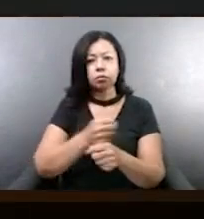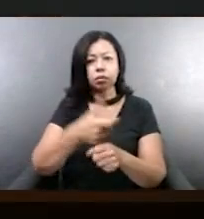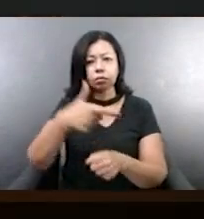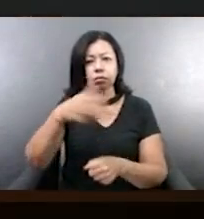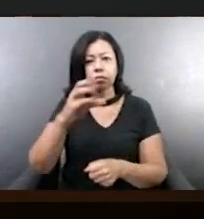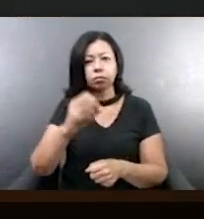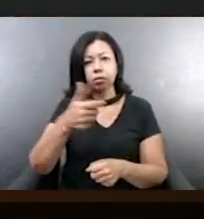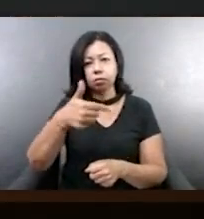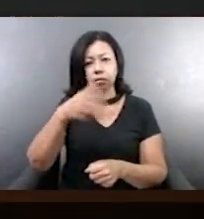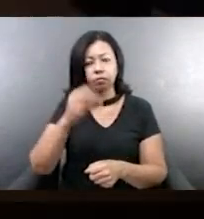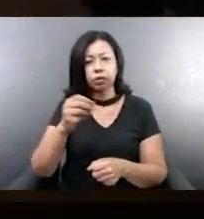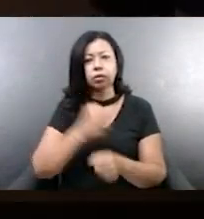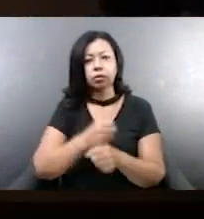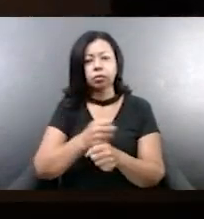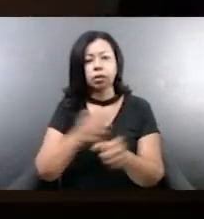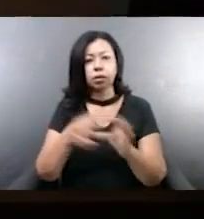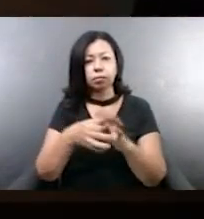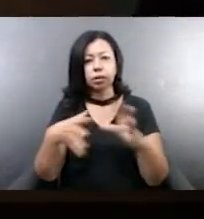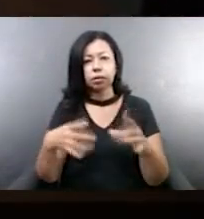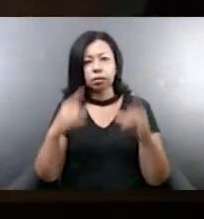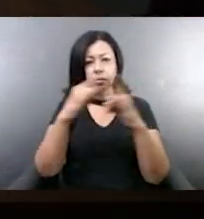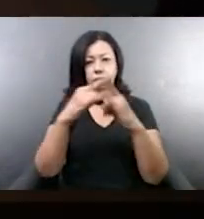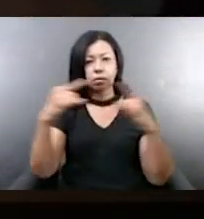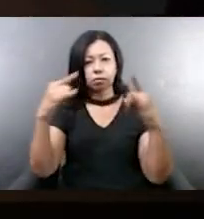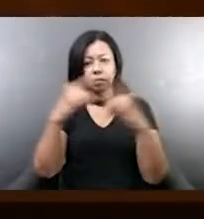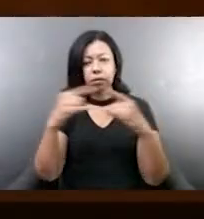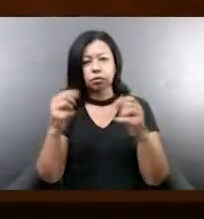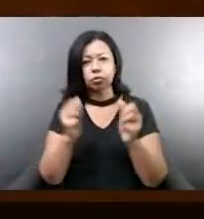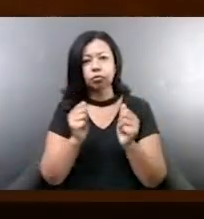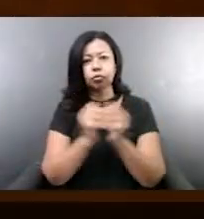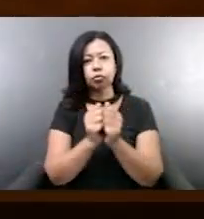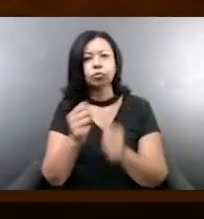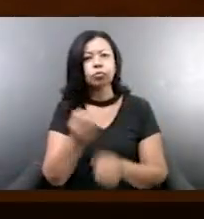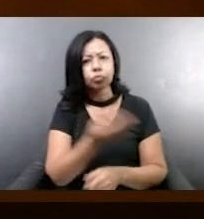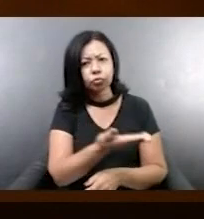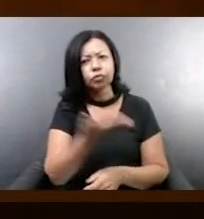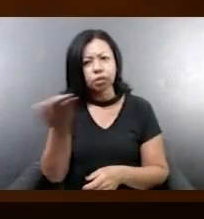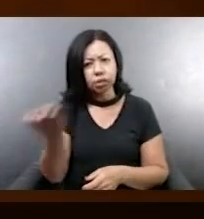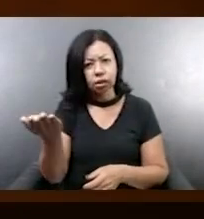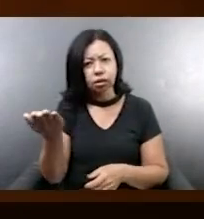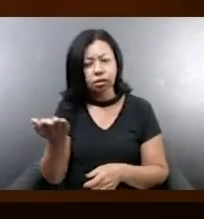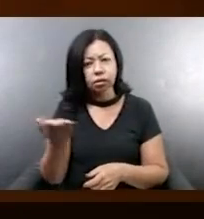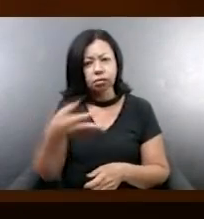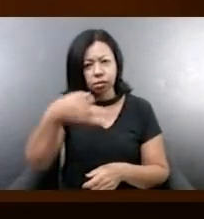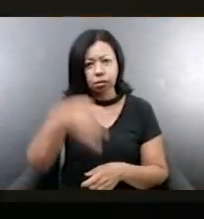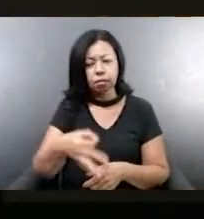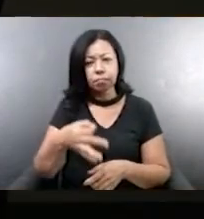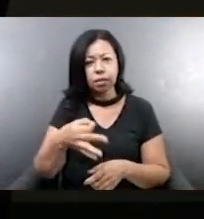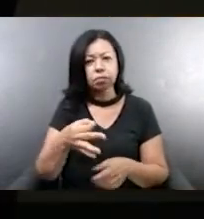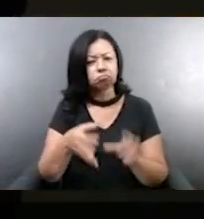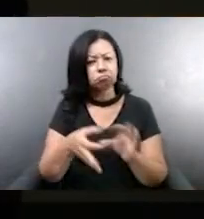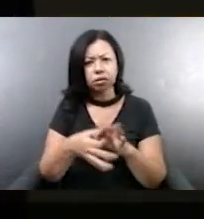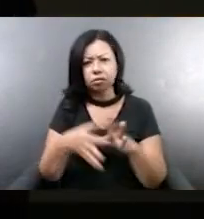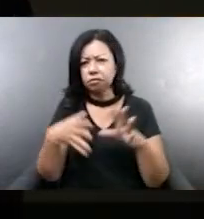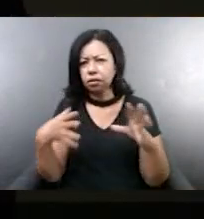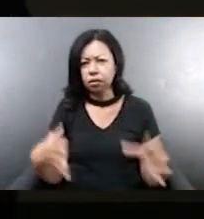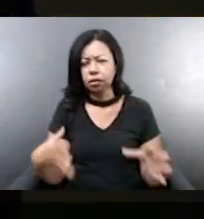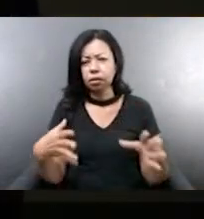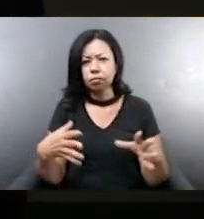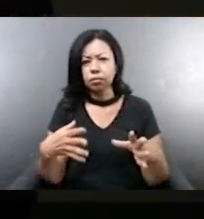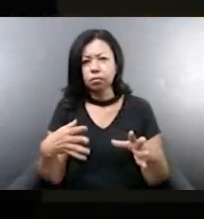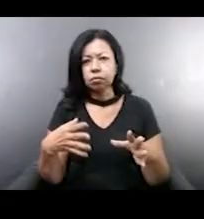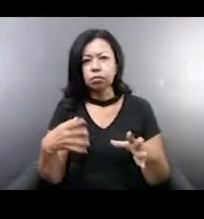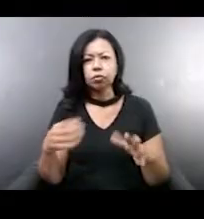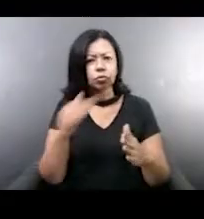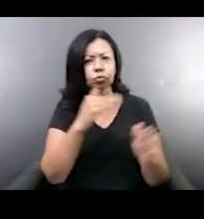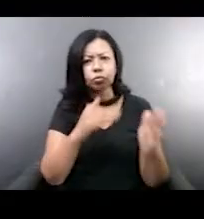Eu acredito que 2020 é o ano da libertação de São Vicente. Ao lado de todos vocês, certamente